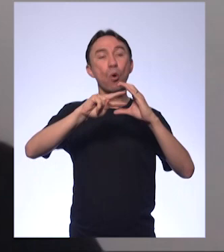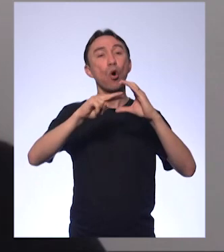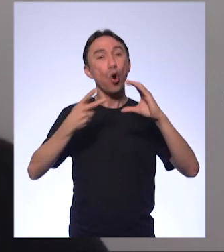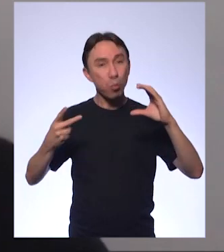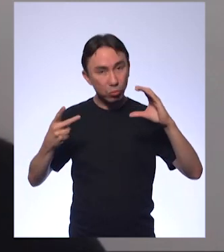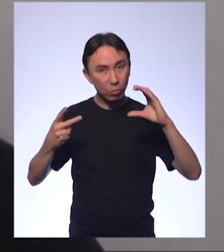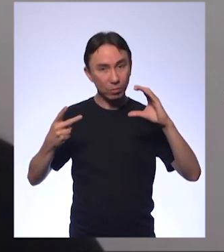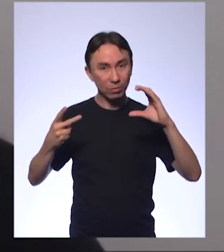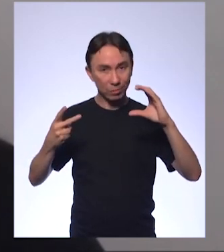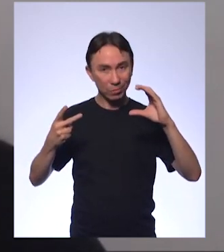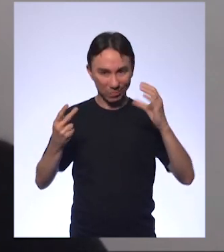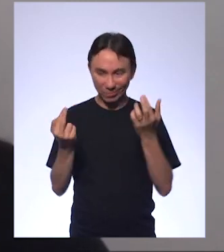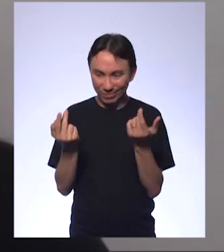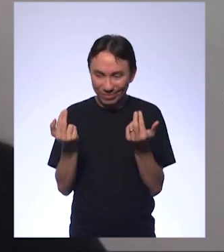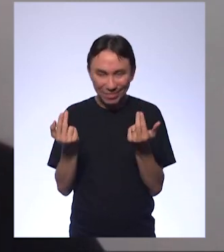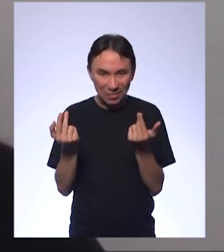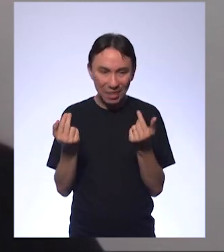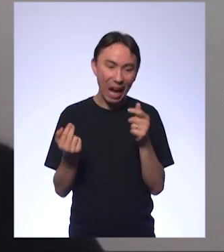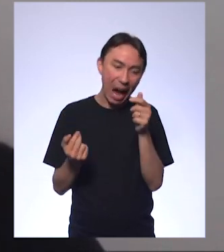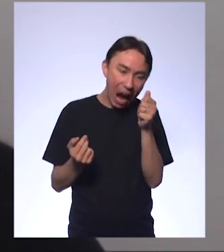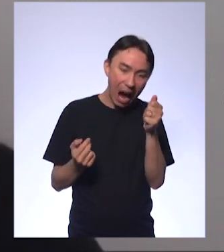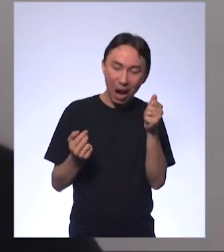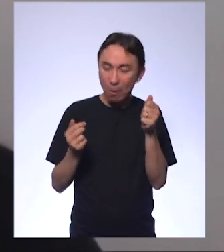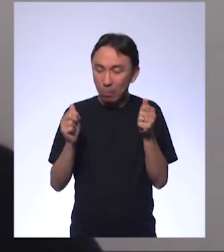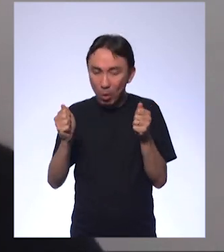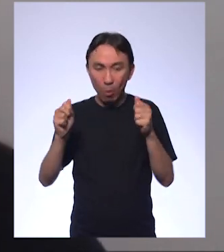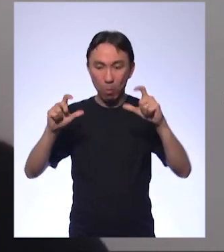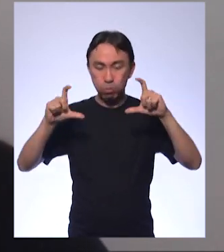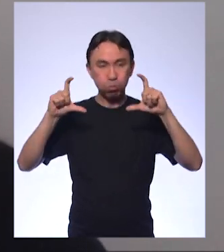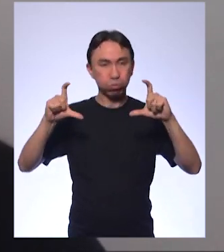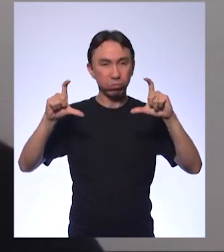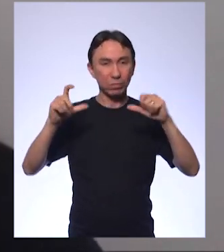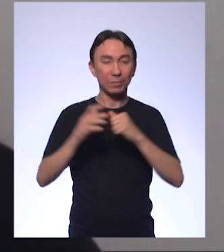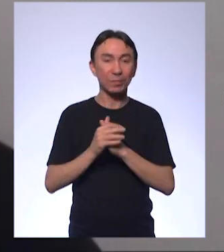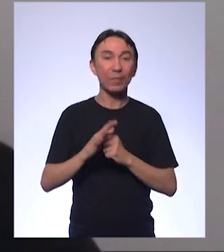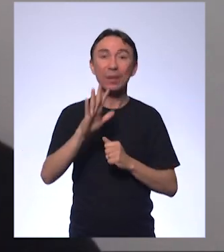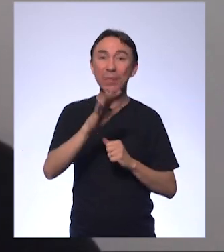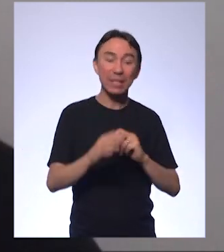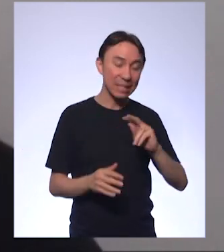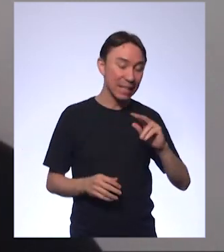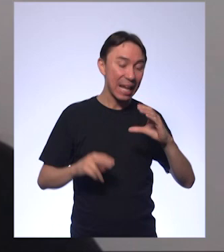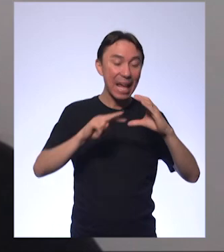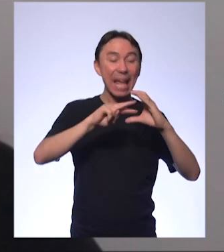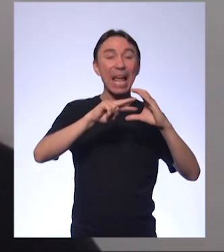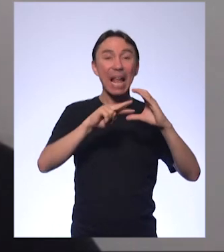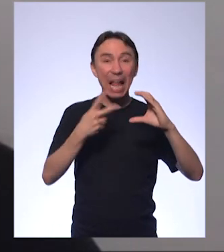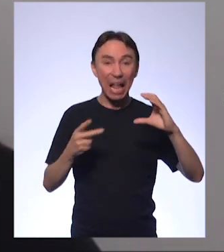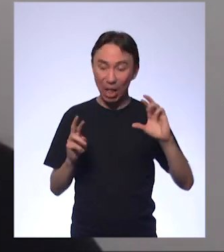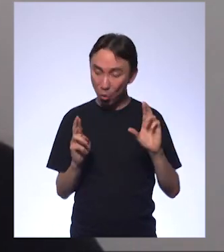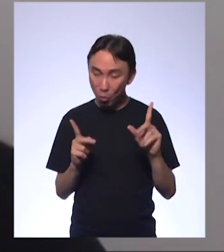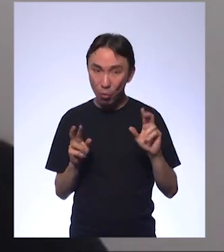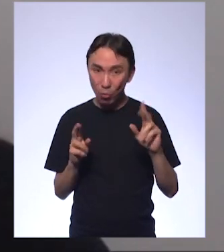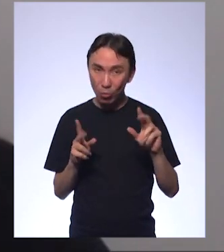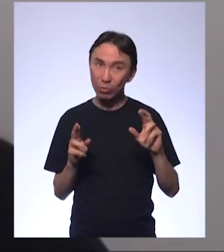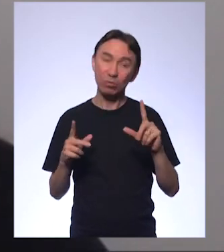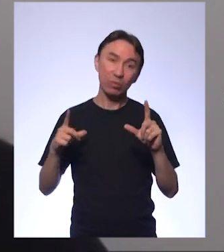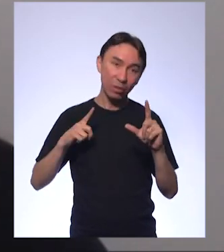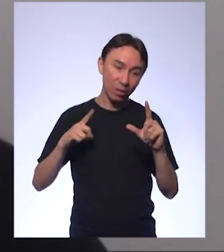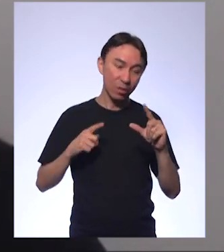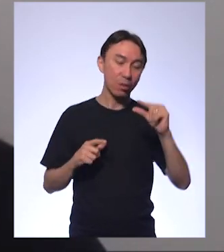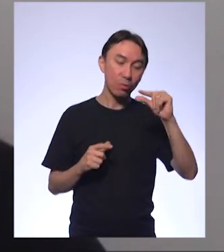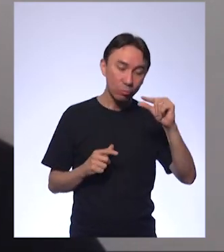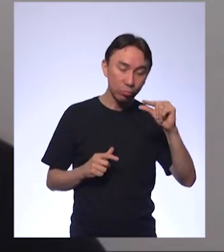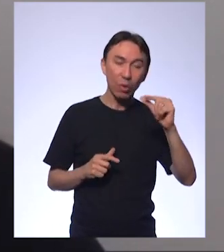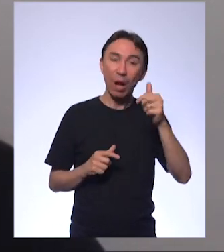azão, azão. Heterozigoto tem um azão e tem um azinho, né? E homozigoto recessivo, porque ele tem o